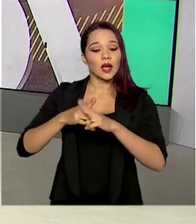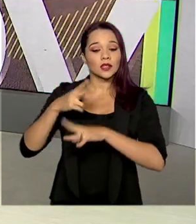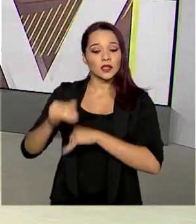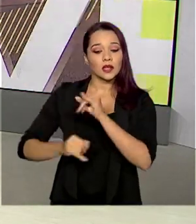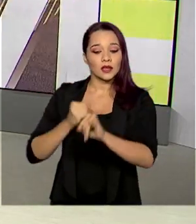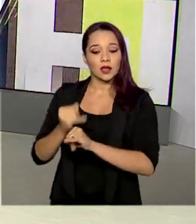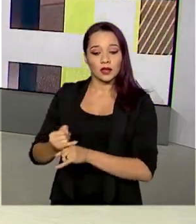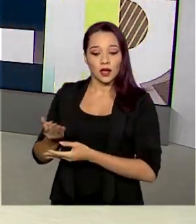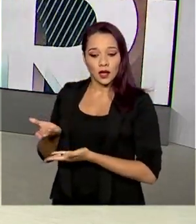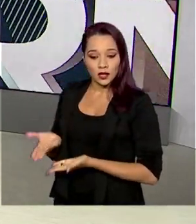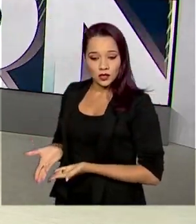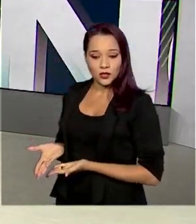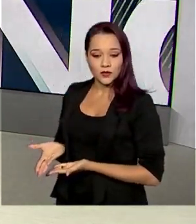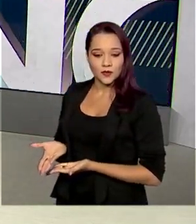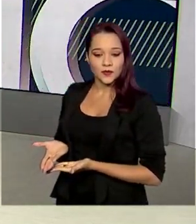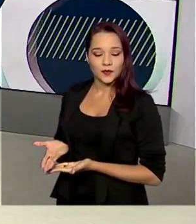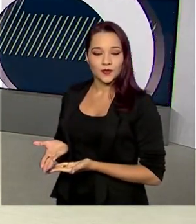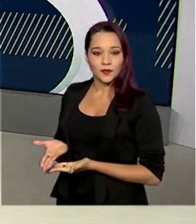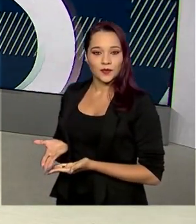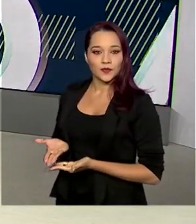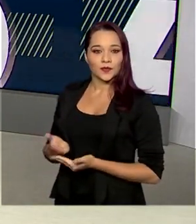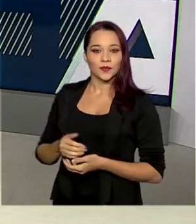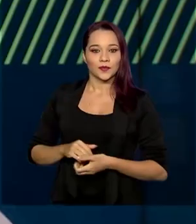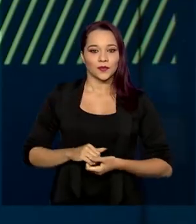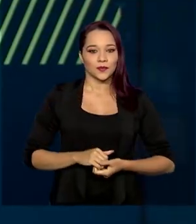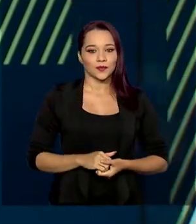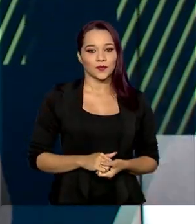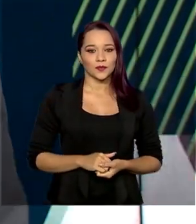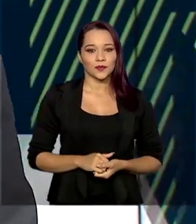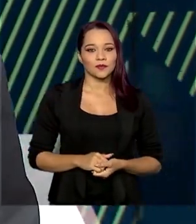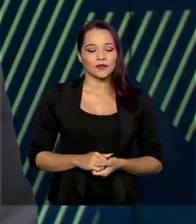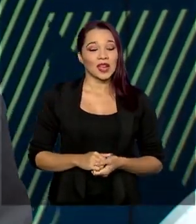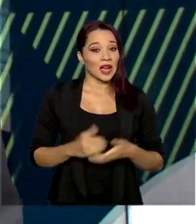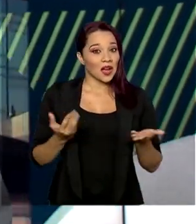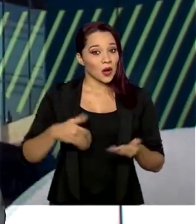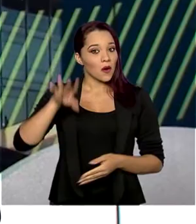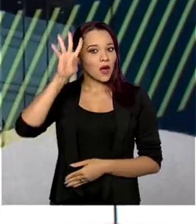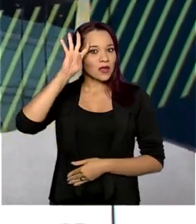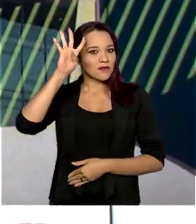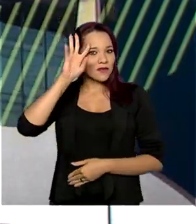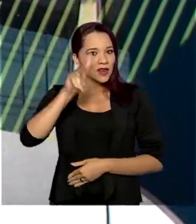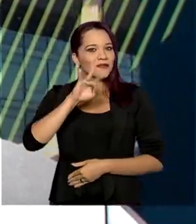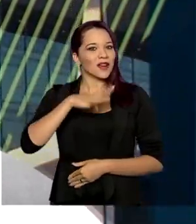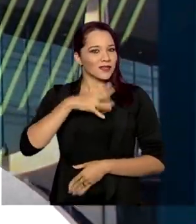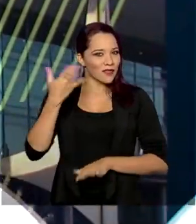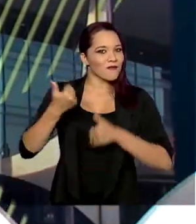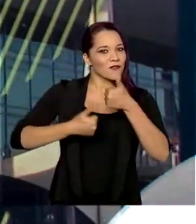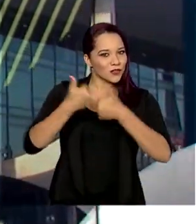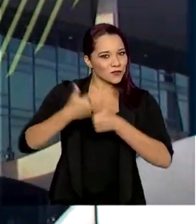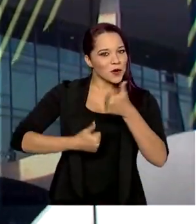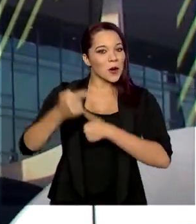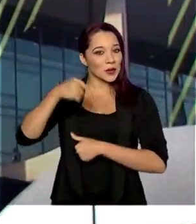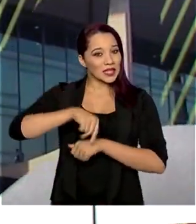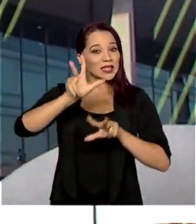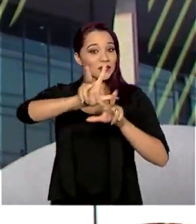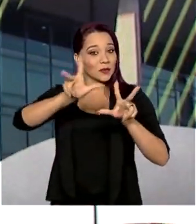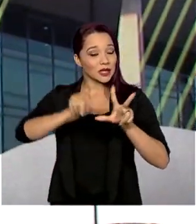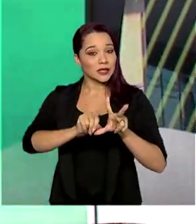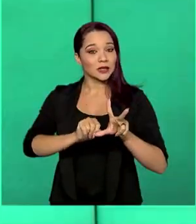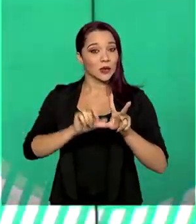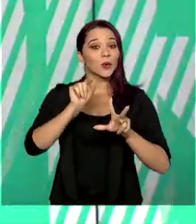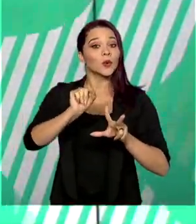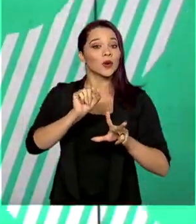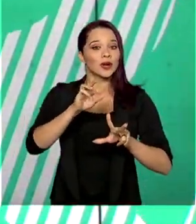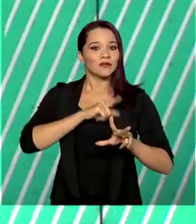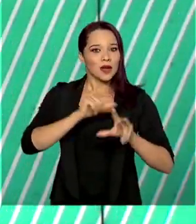internet, em caixa.gov.br. A partir desta quarta, vai ter bola rolando aqui na TV Brasil. Serão exibidas